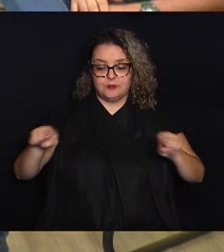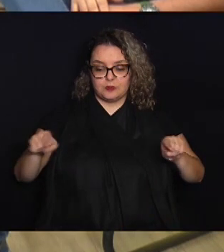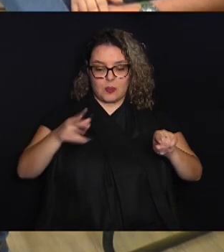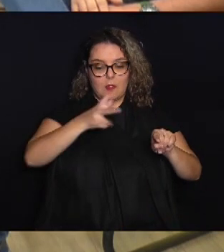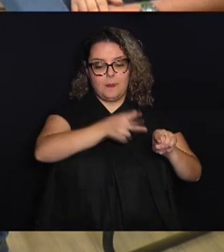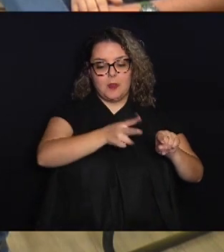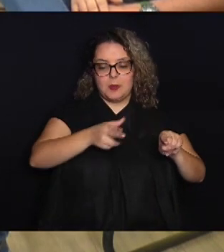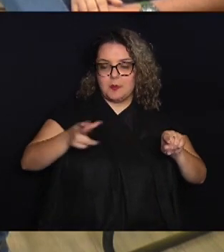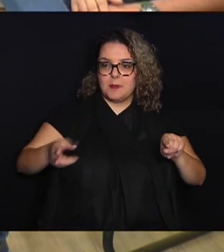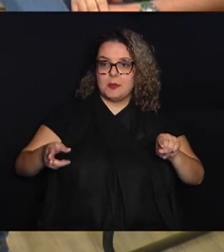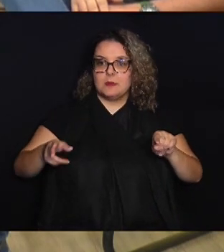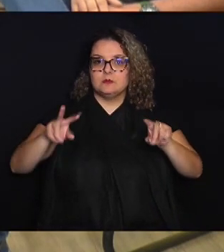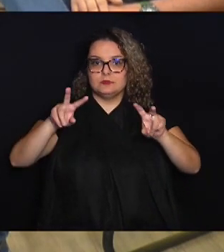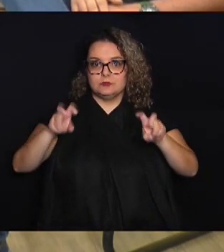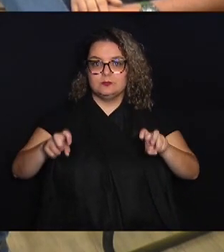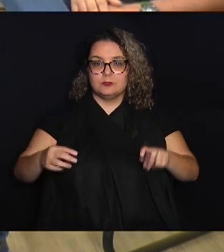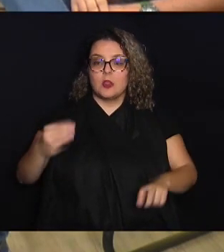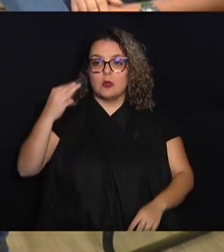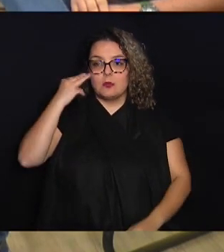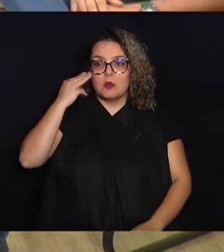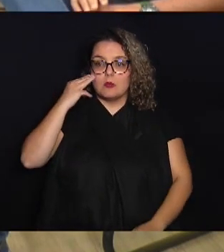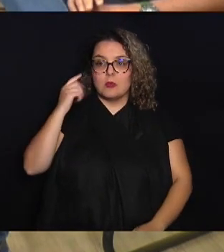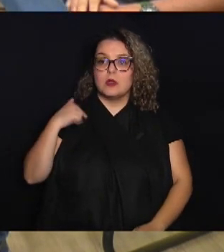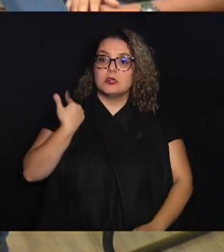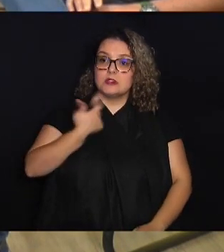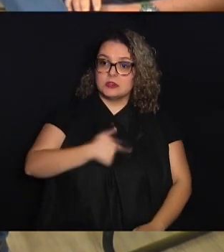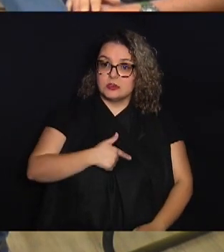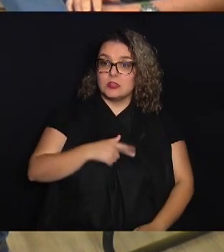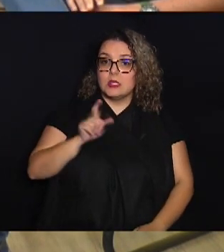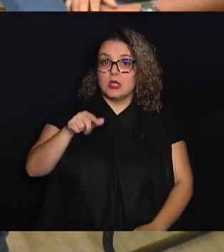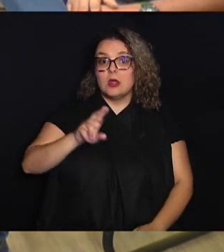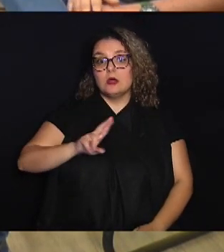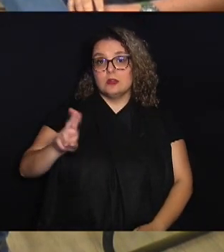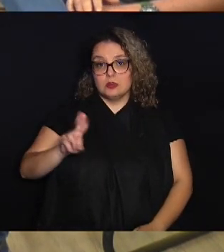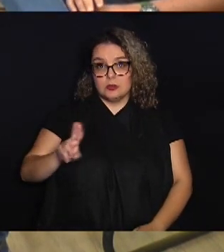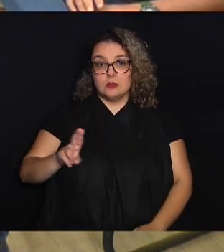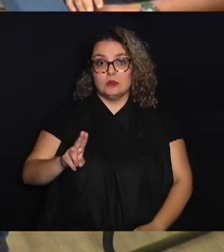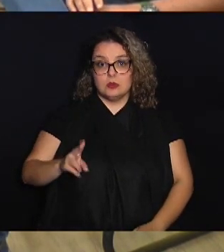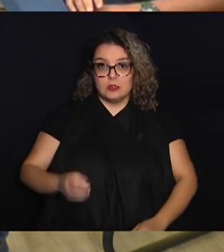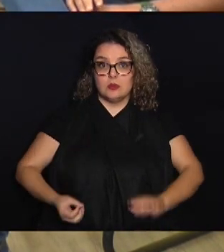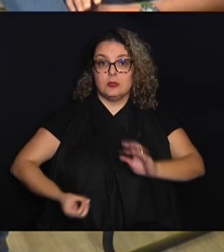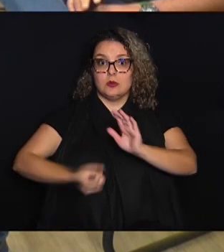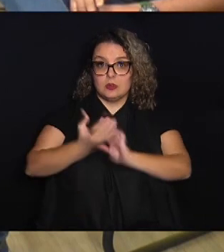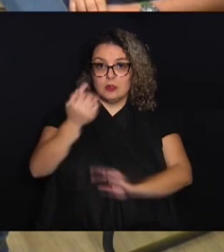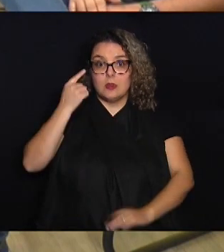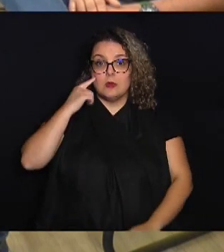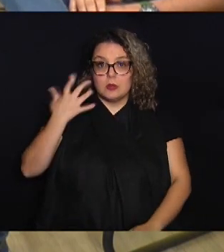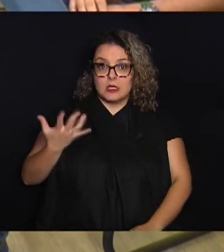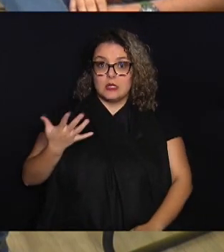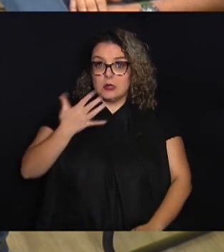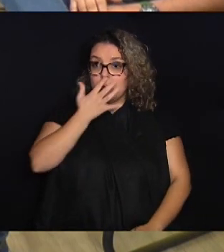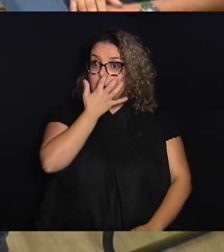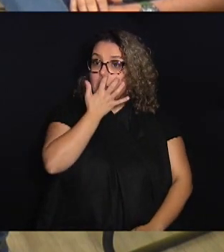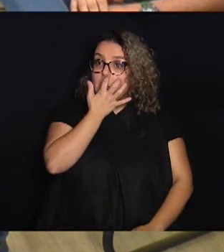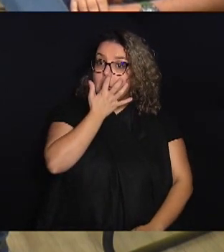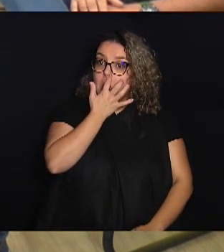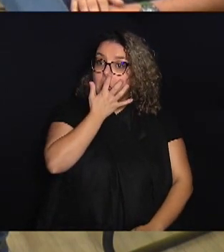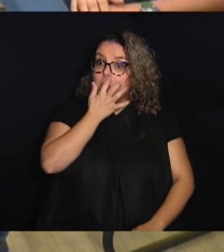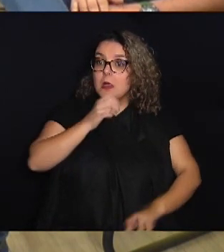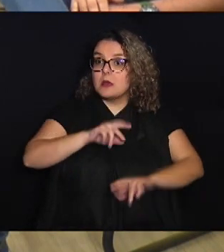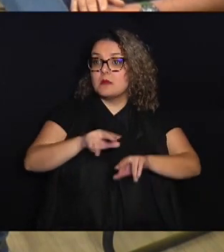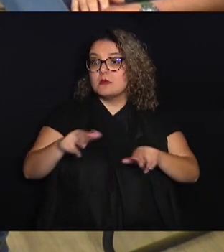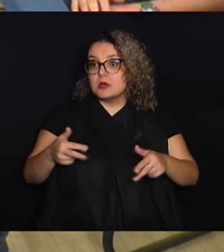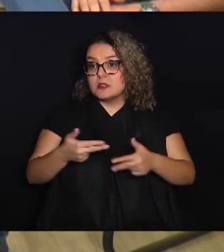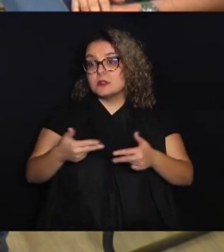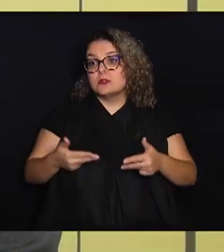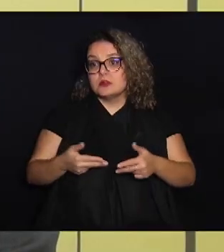estava falando, o projeto Memórias Entre Nós. Esse é um nome que foi criado pensando em diversas questões que a gente vê,